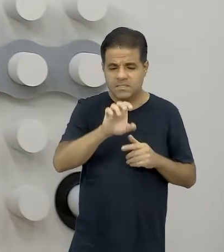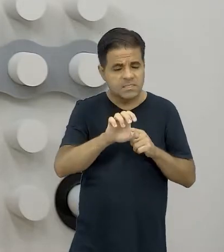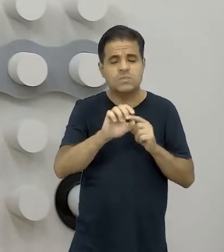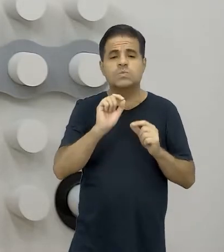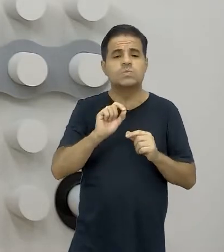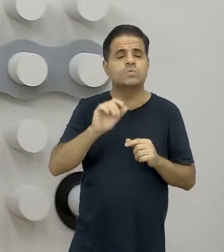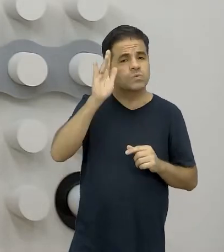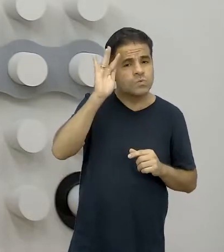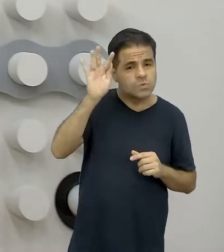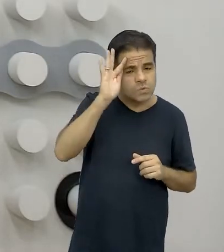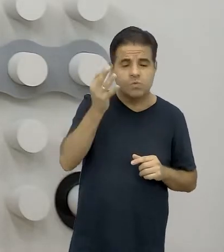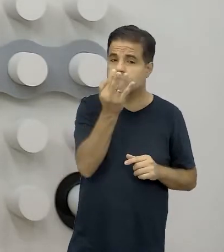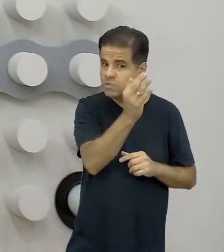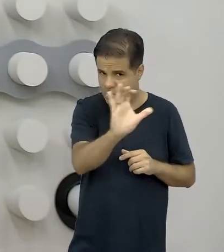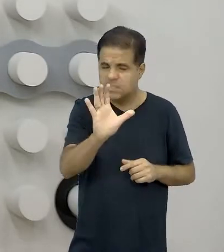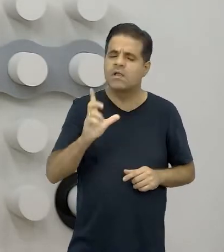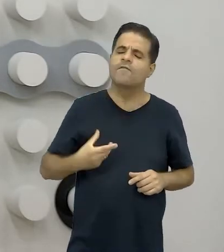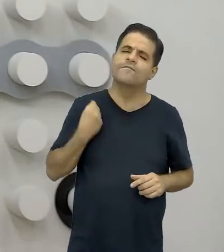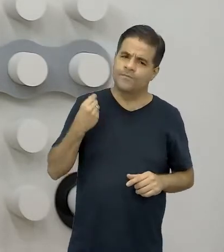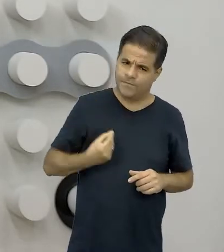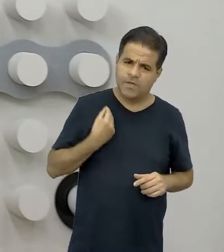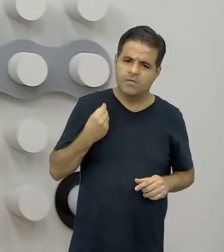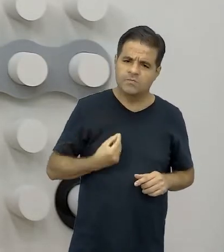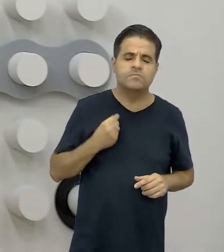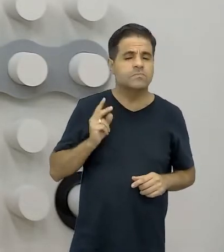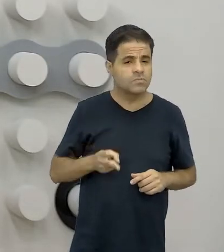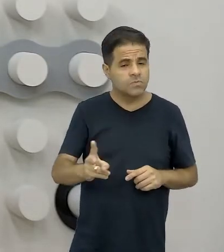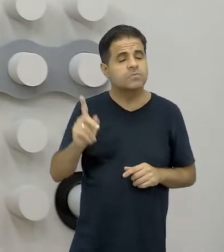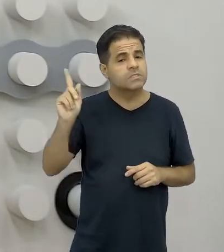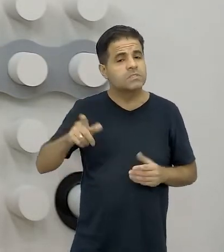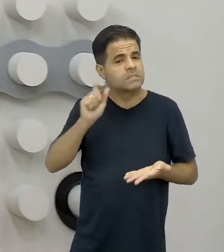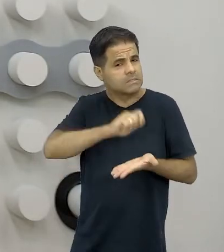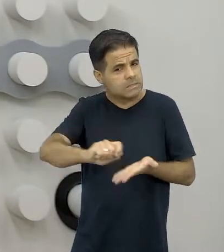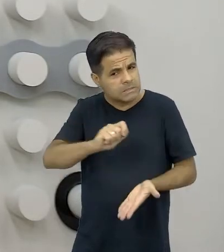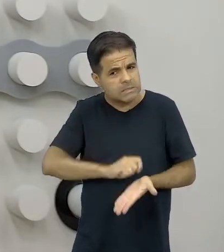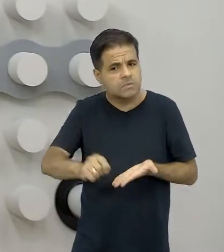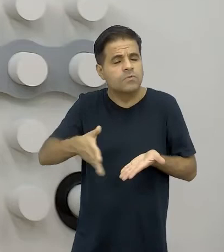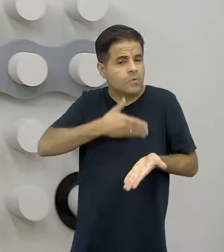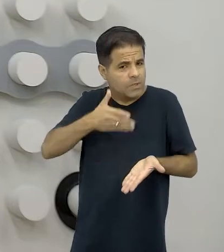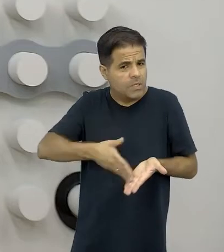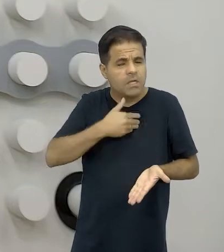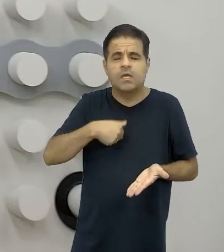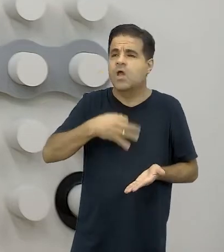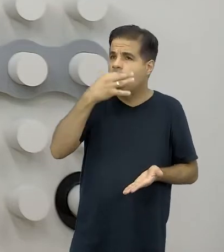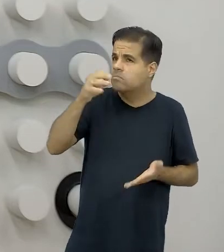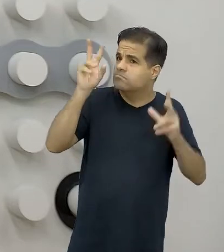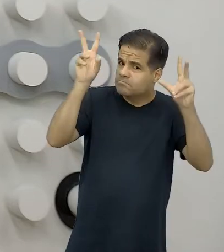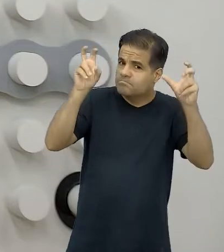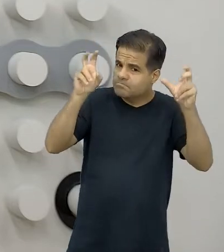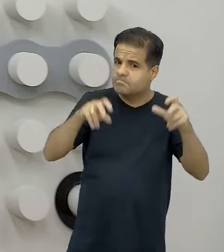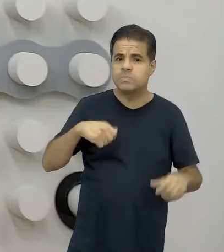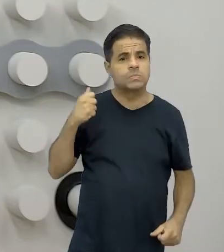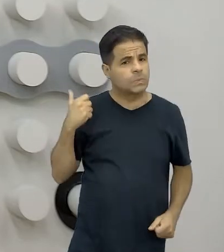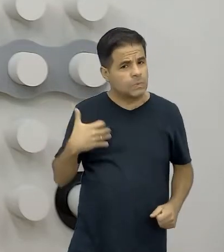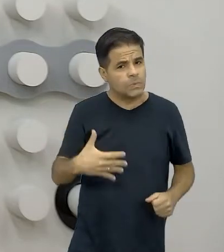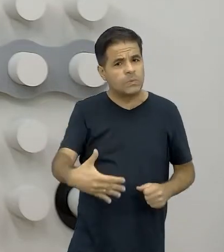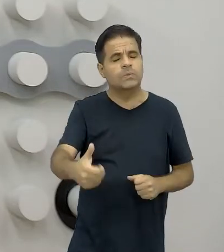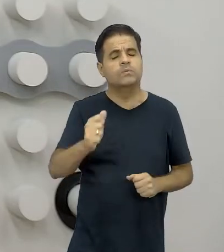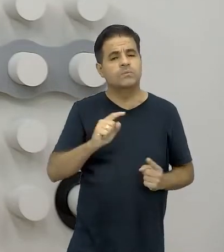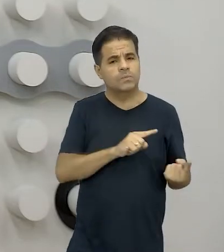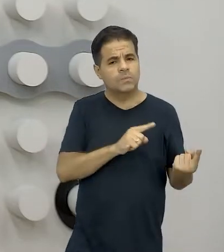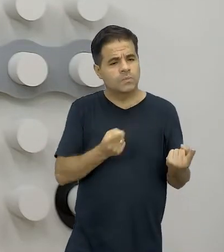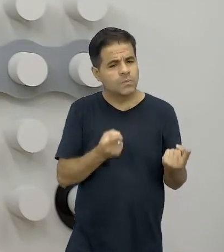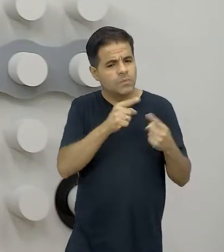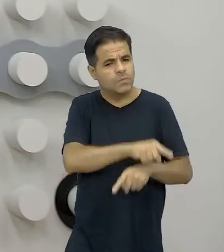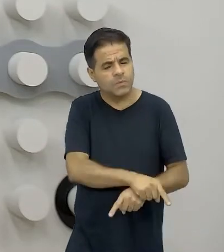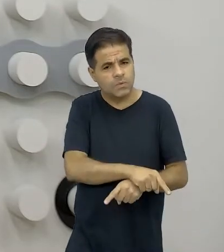filósofo francês que ainda está vivo. Ele escreveu um livro com um título muito sugestivo e muito contraditório,